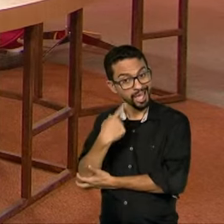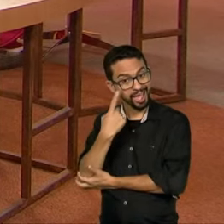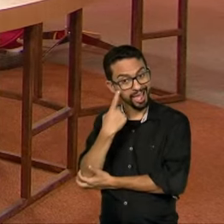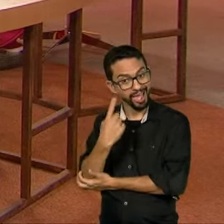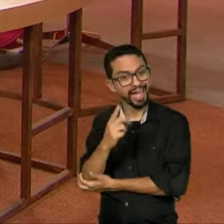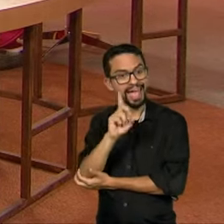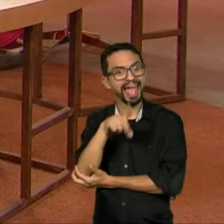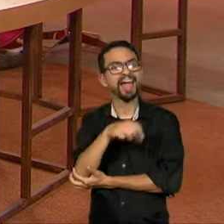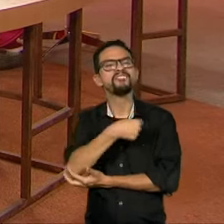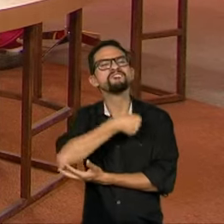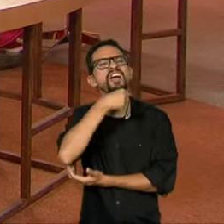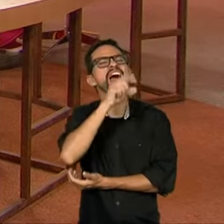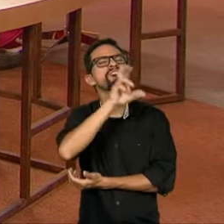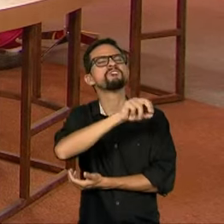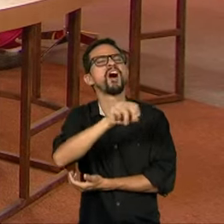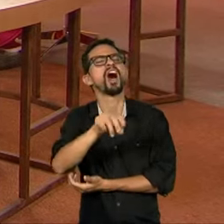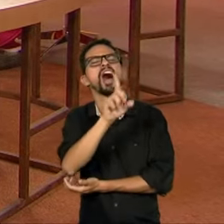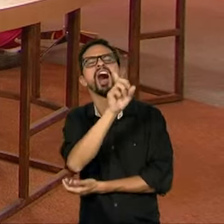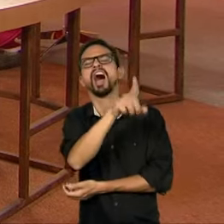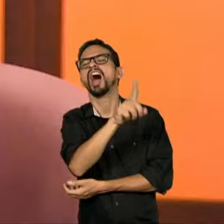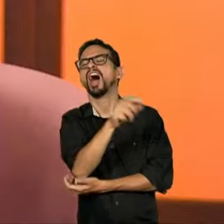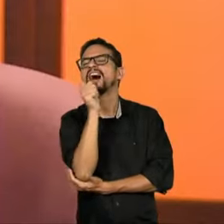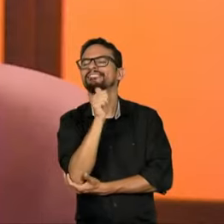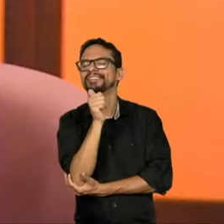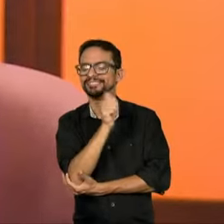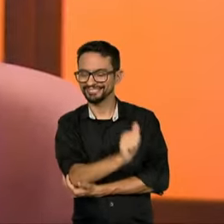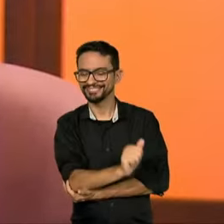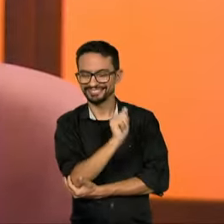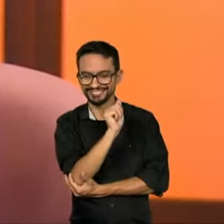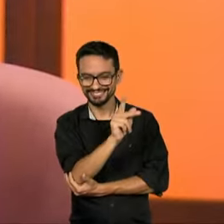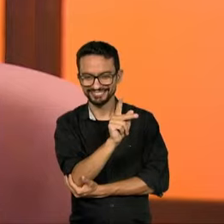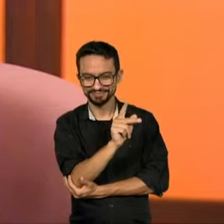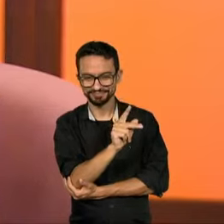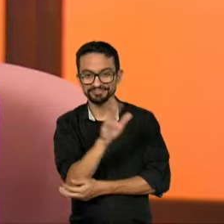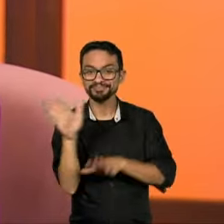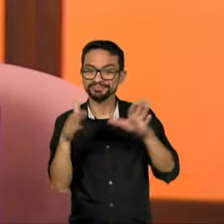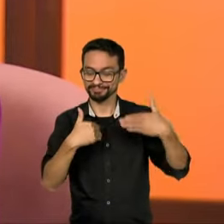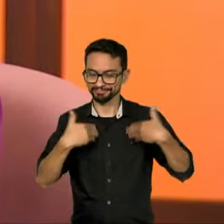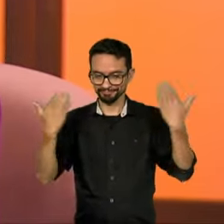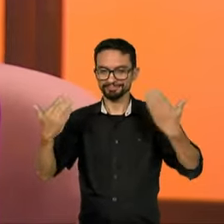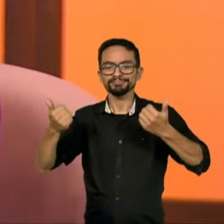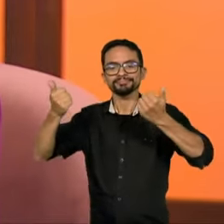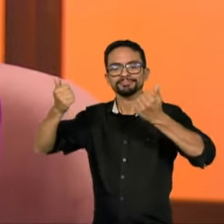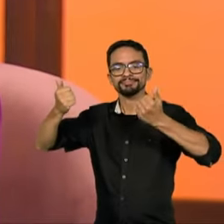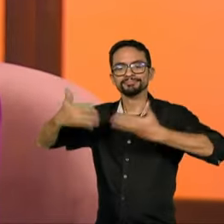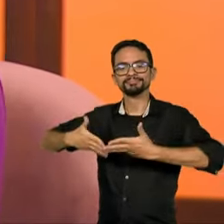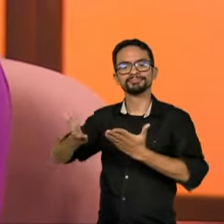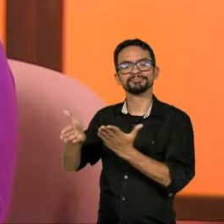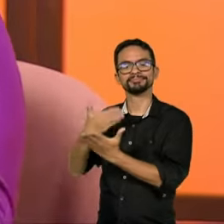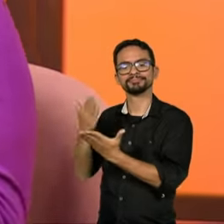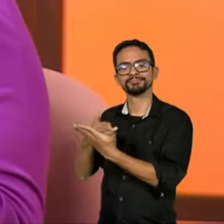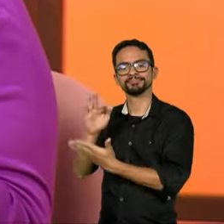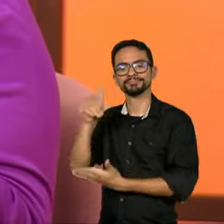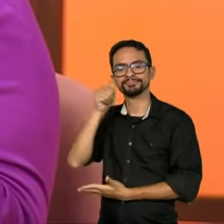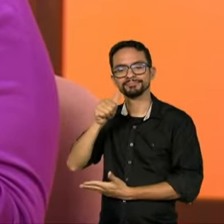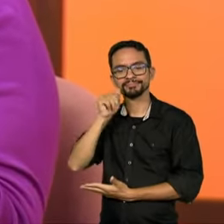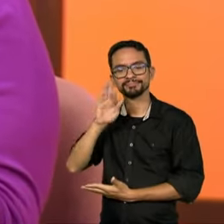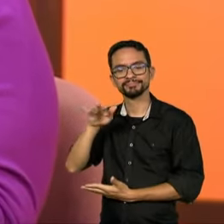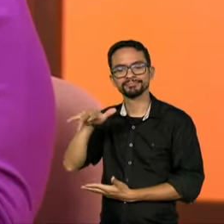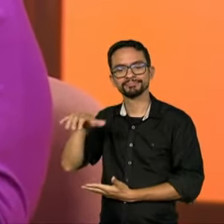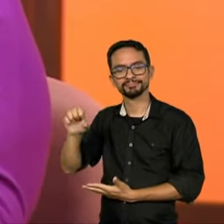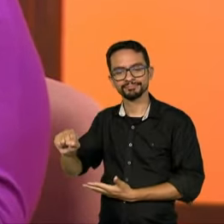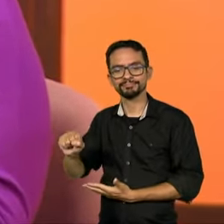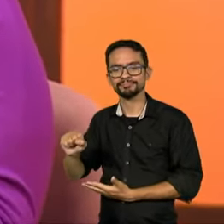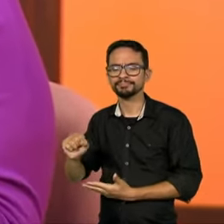Velha vovozinha. E aí, depois desse livro, eu escrevi um livro com a Vilma Piedade, que se chama Sobre Feminismos, que são conversas que